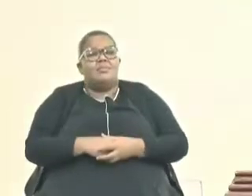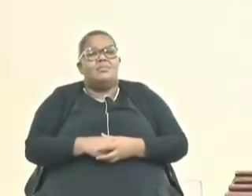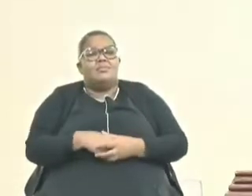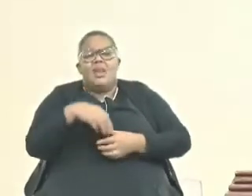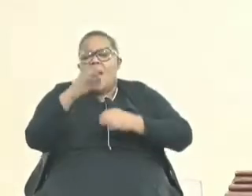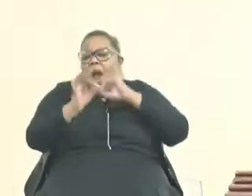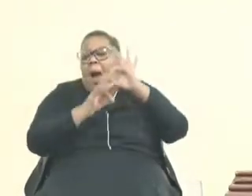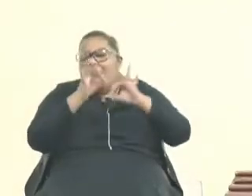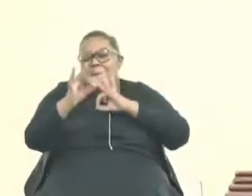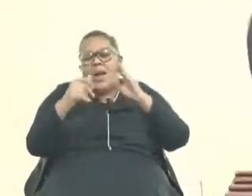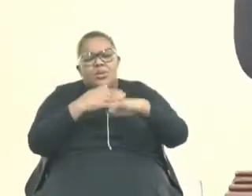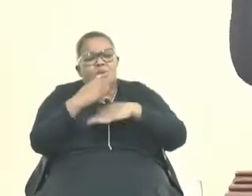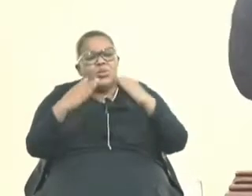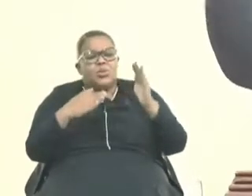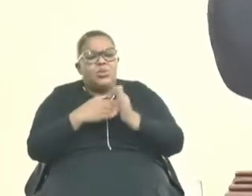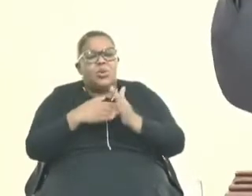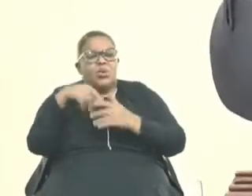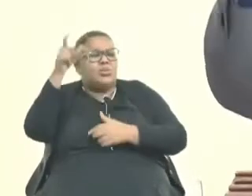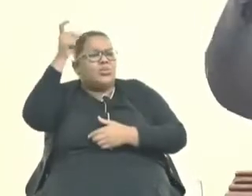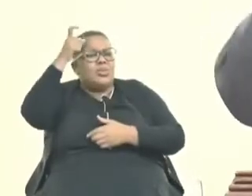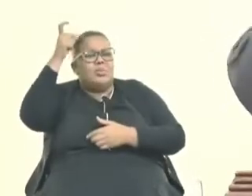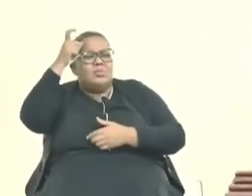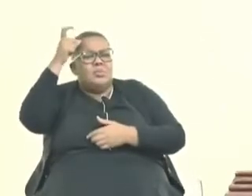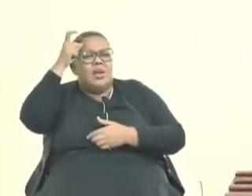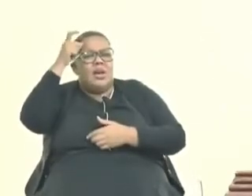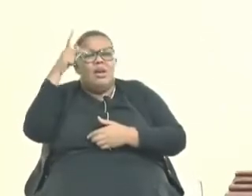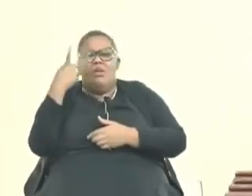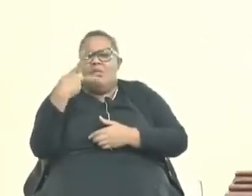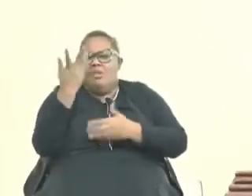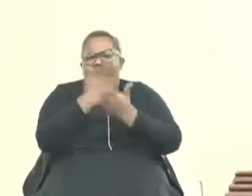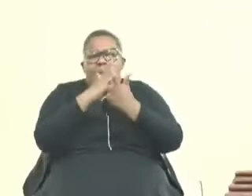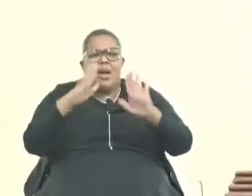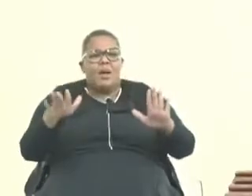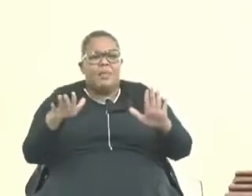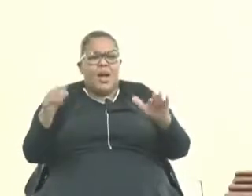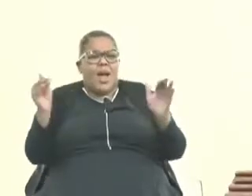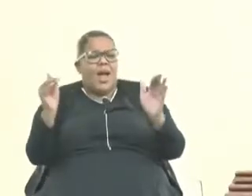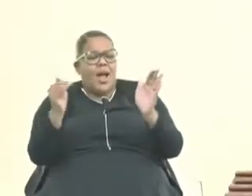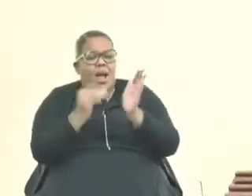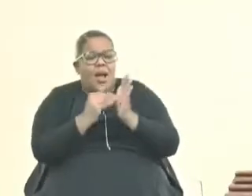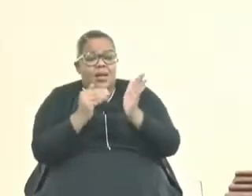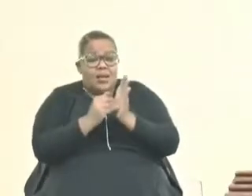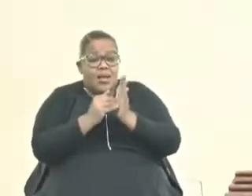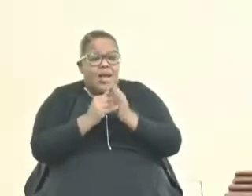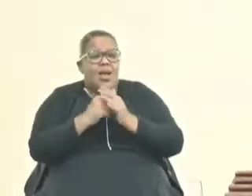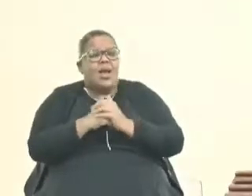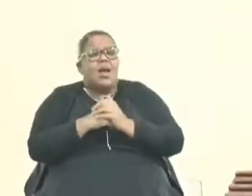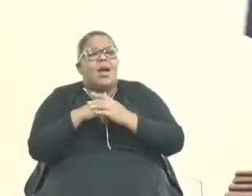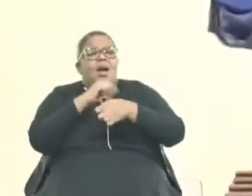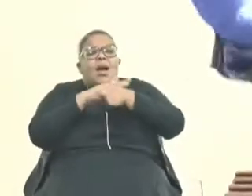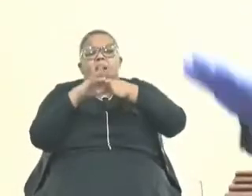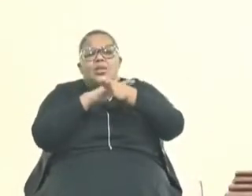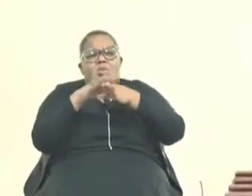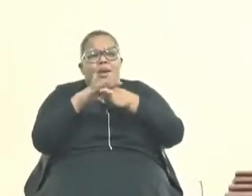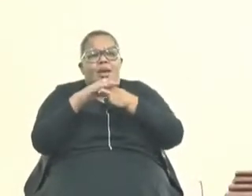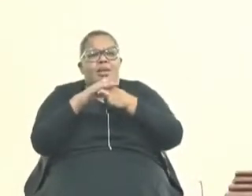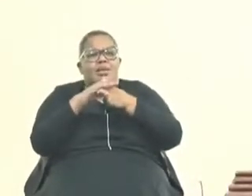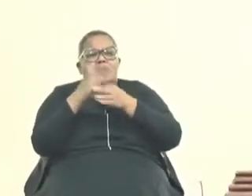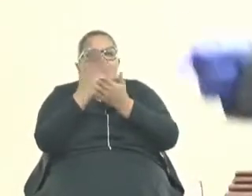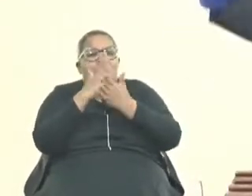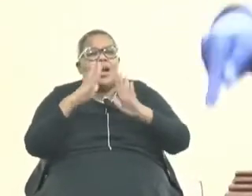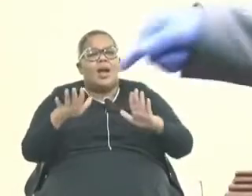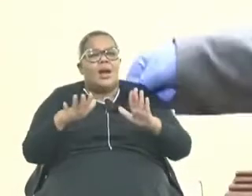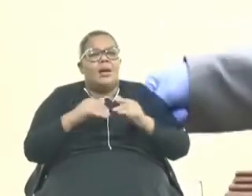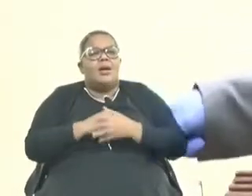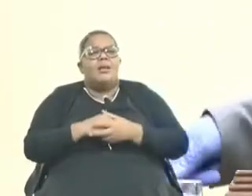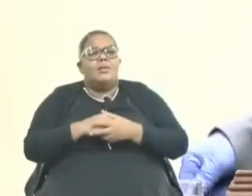tudo quanto é demônio tem gente que repreende tudo quanto é vírus até o coronavírus ele sai repreendendo por aí mas só para isso eles tem